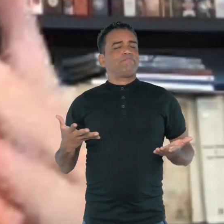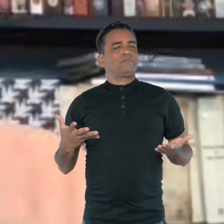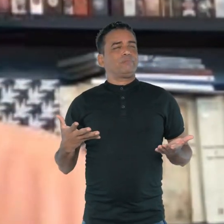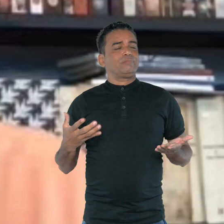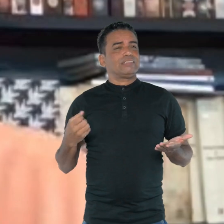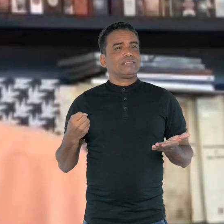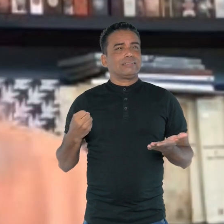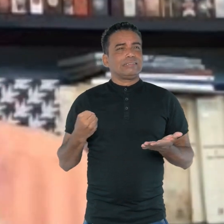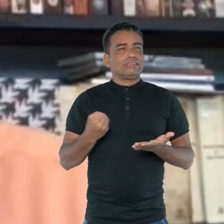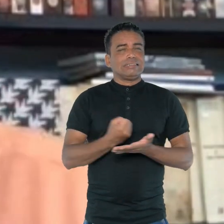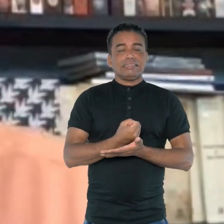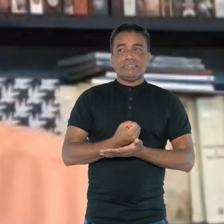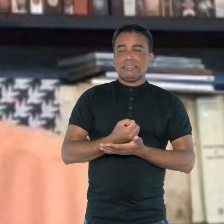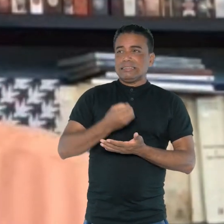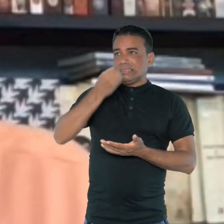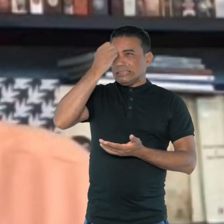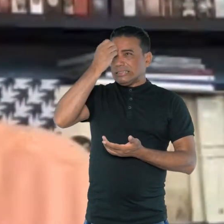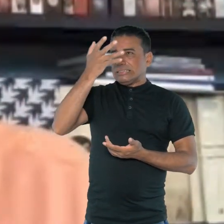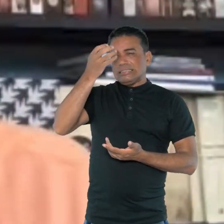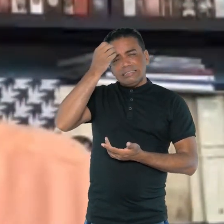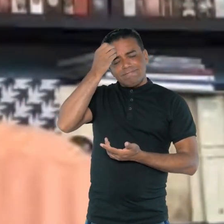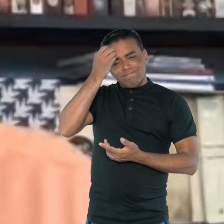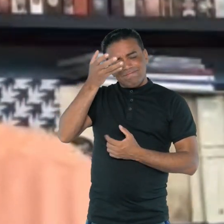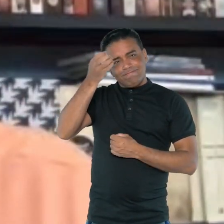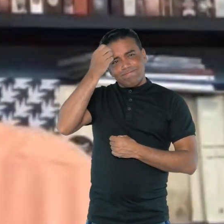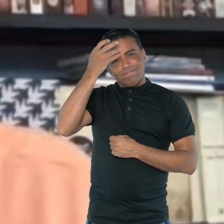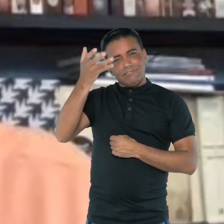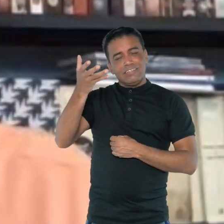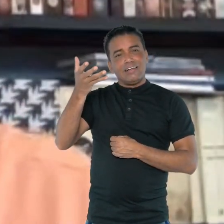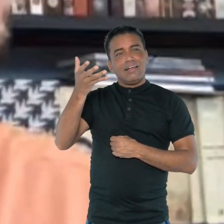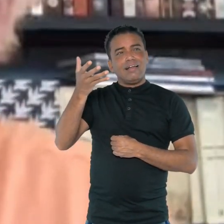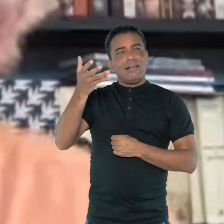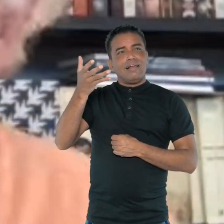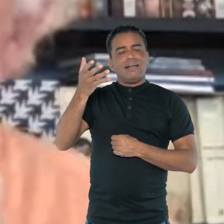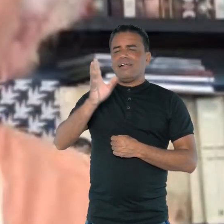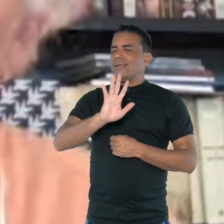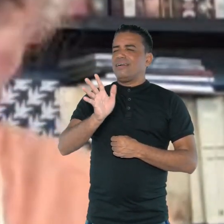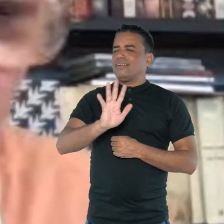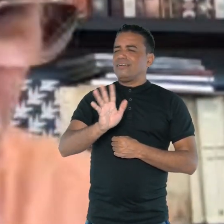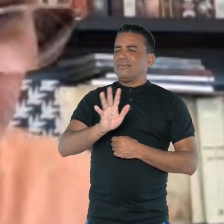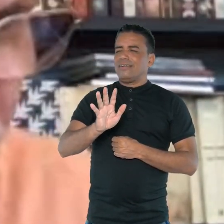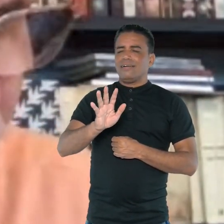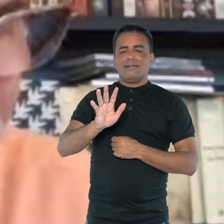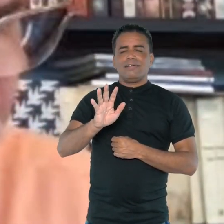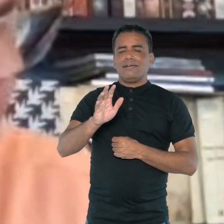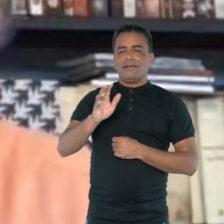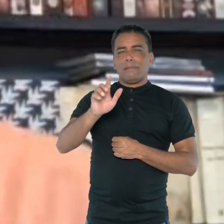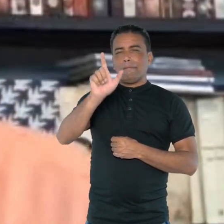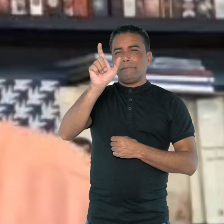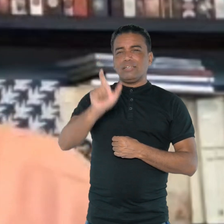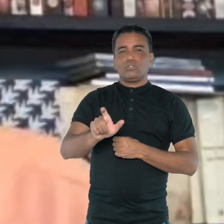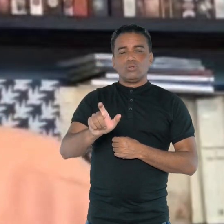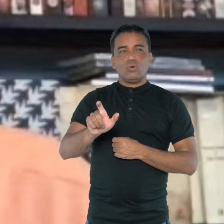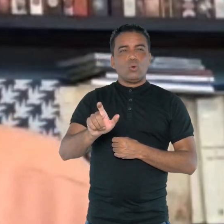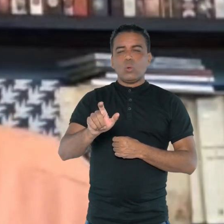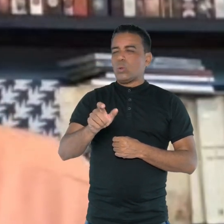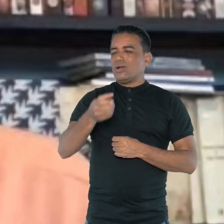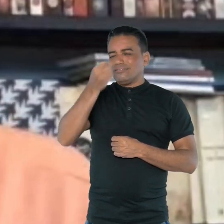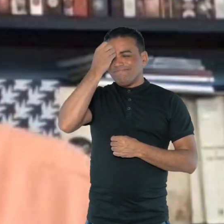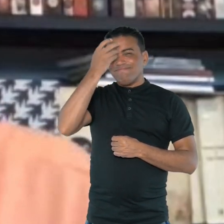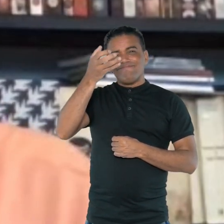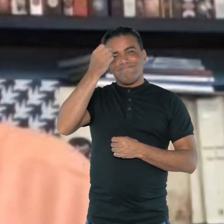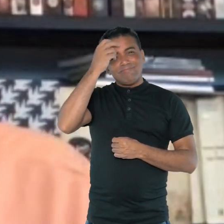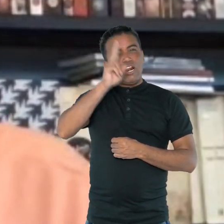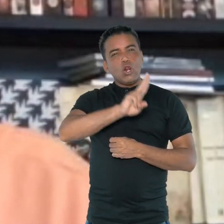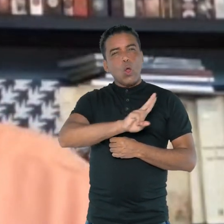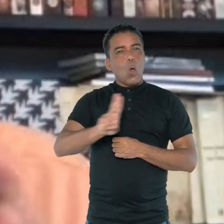poxa, me escapou. Fernando Carvalho, não é Fernando... Me escapou o nome do